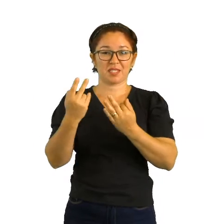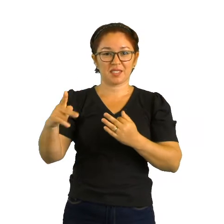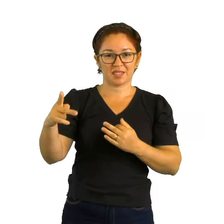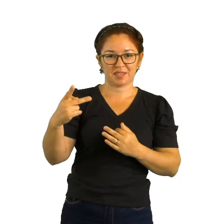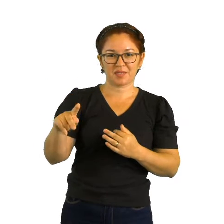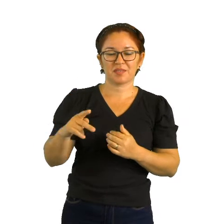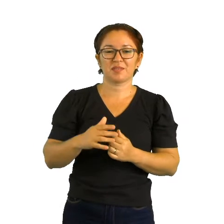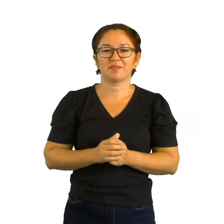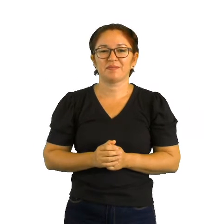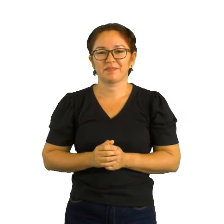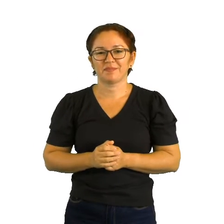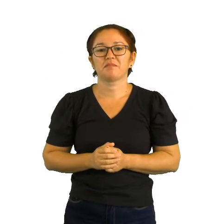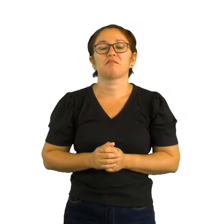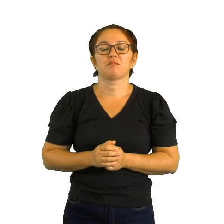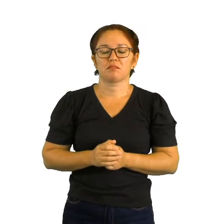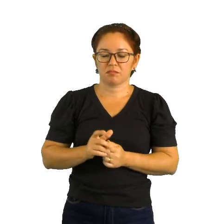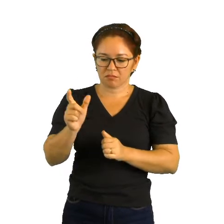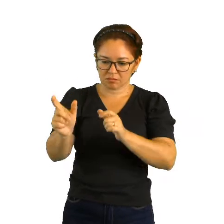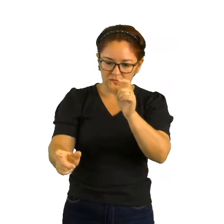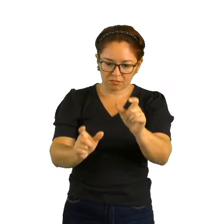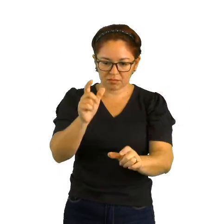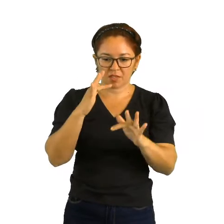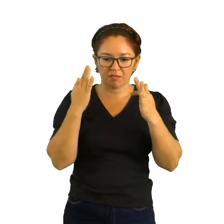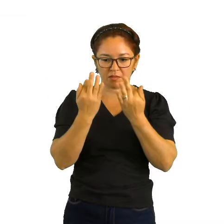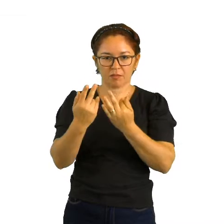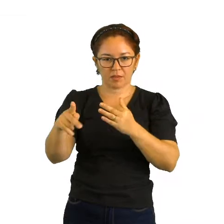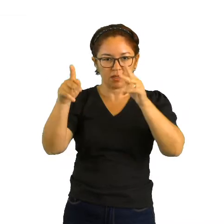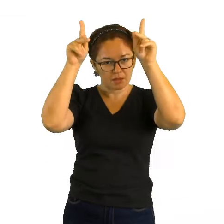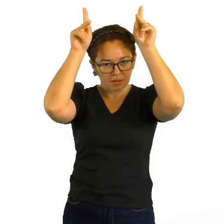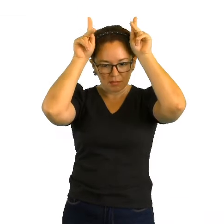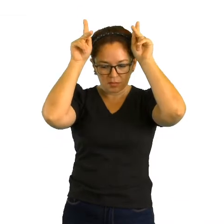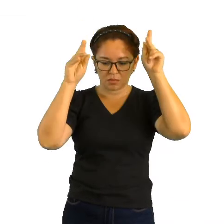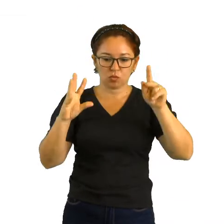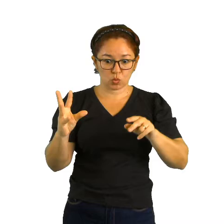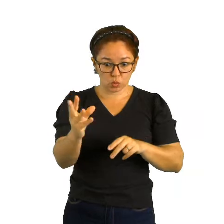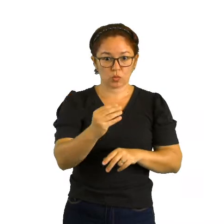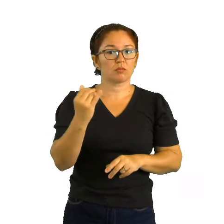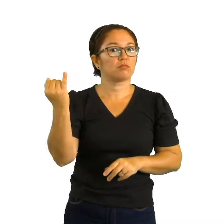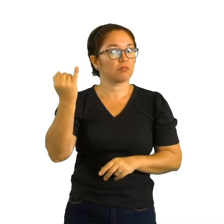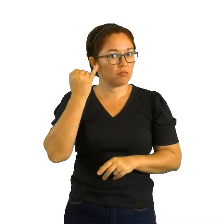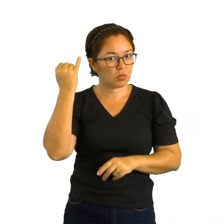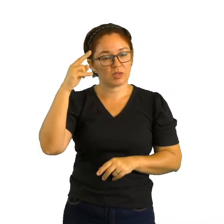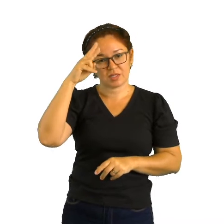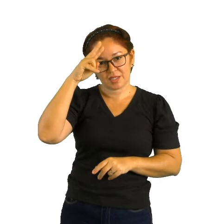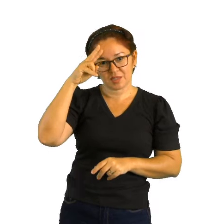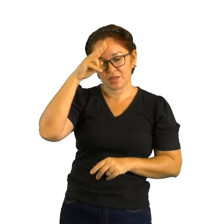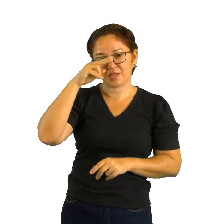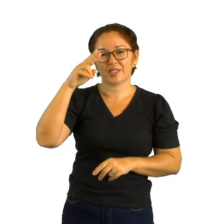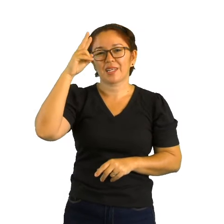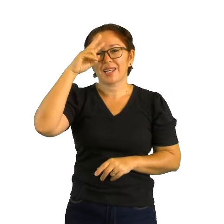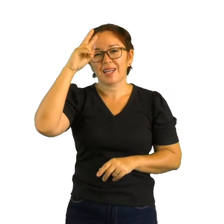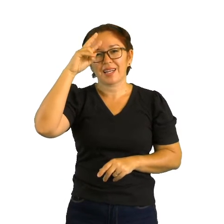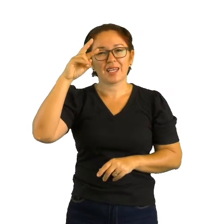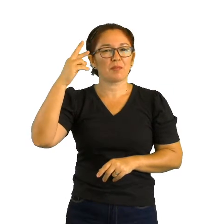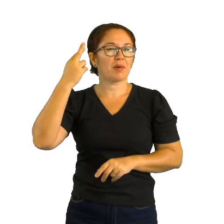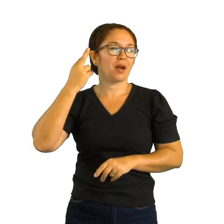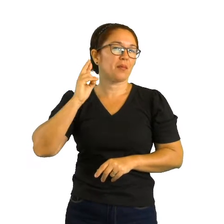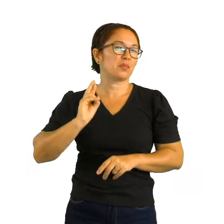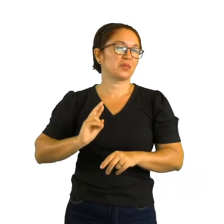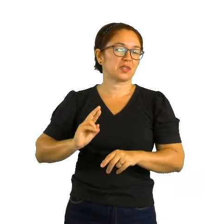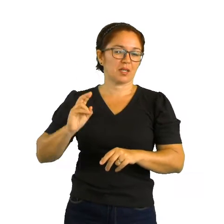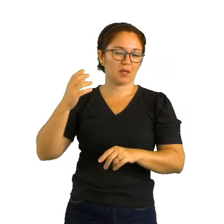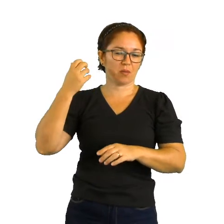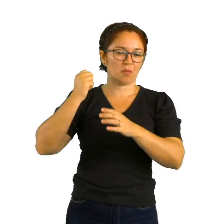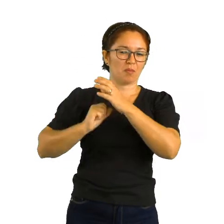em torno dos quais a história gira. Aí a gente lembra lá da Rapunzel, que tem no filme,